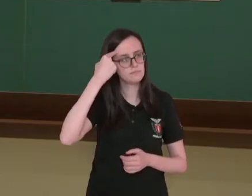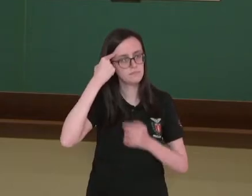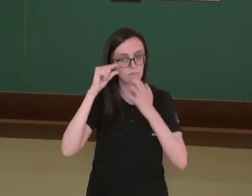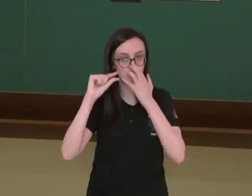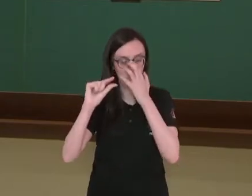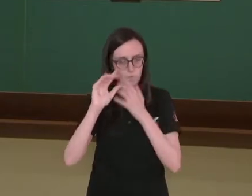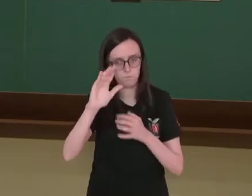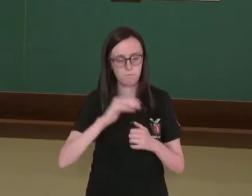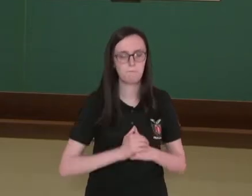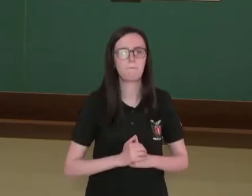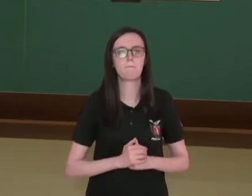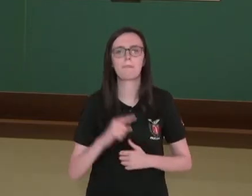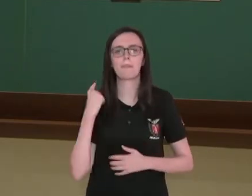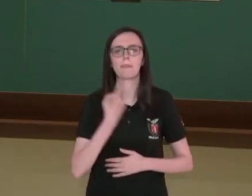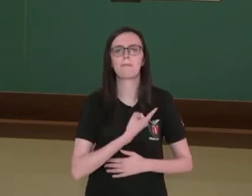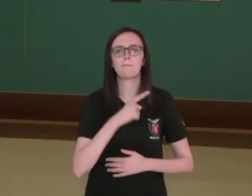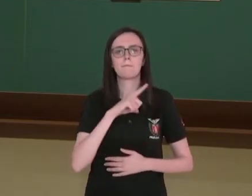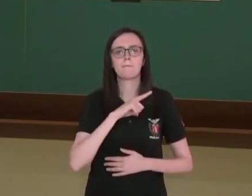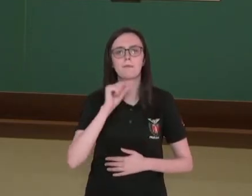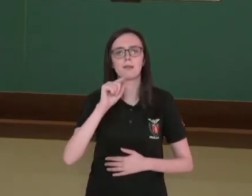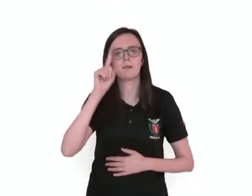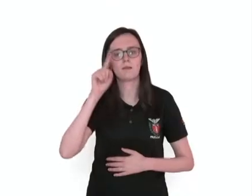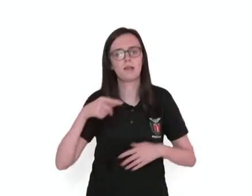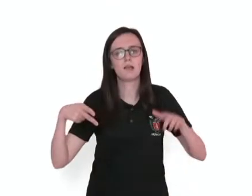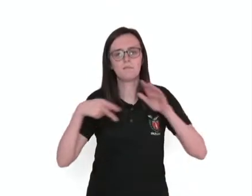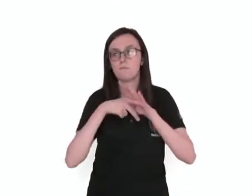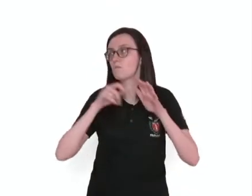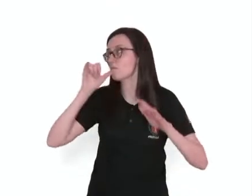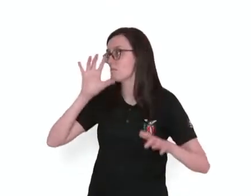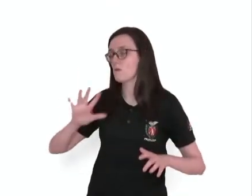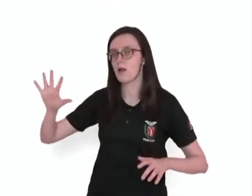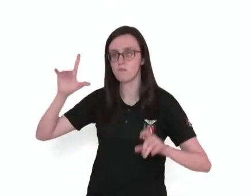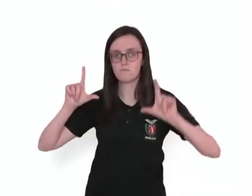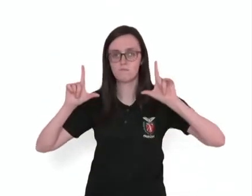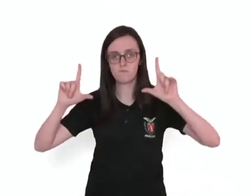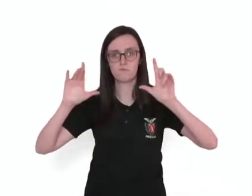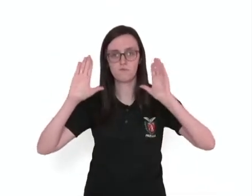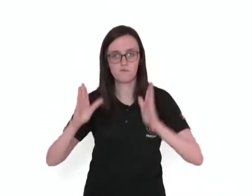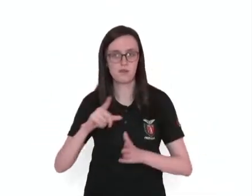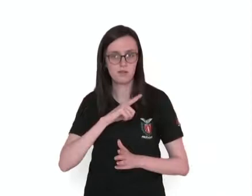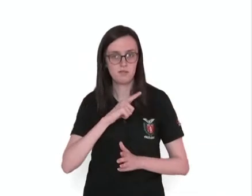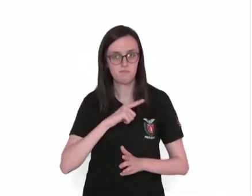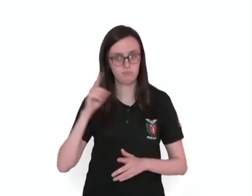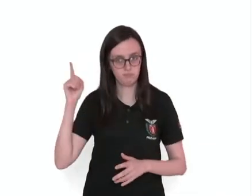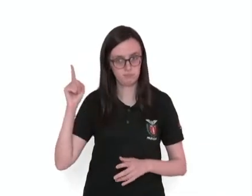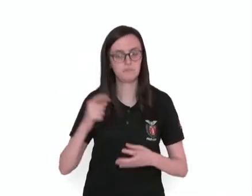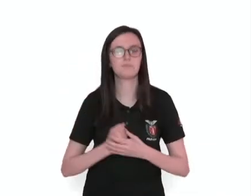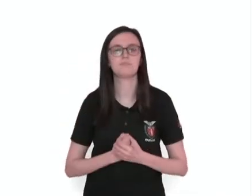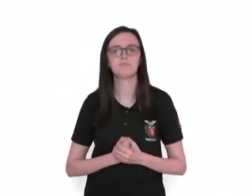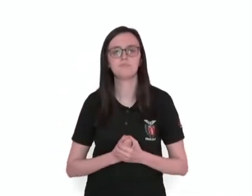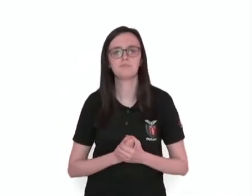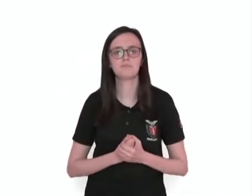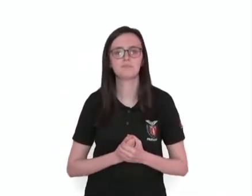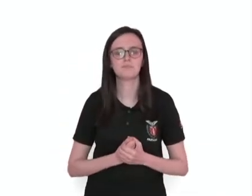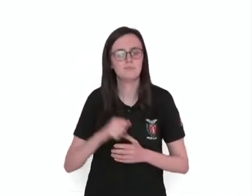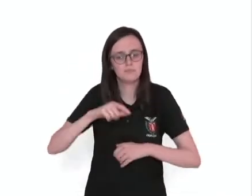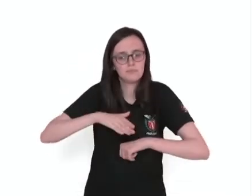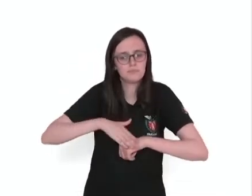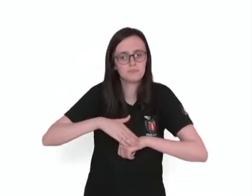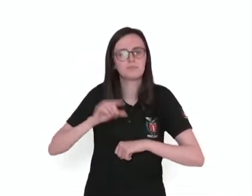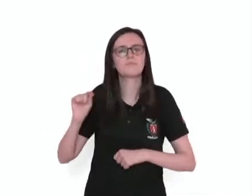pouquinho, ó. Então, a gente tem, né, a obra na imagem, né, nessa imagem que a gente tem aqui, tá? É da autoria aí